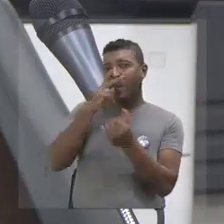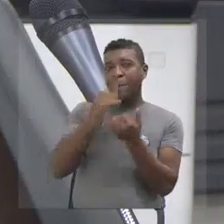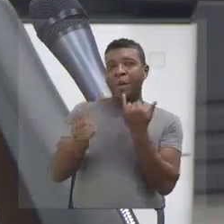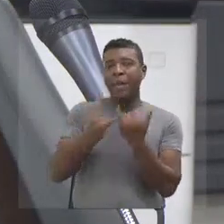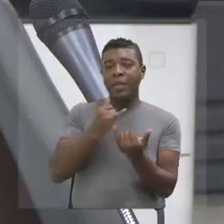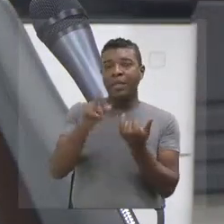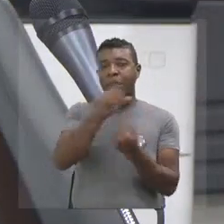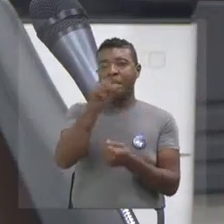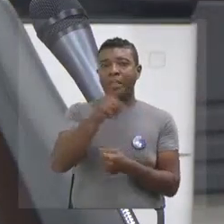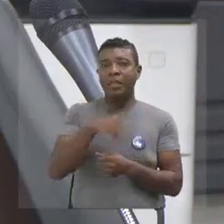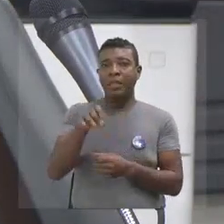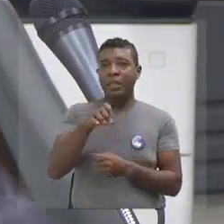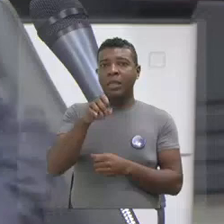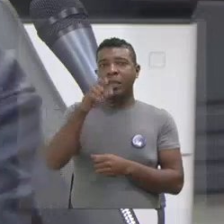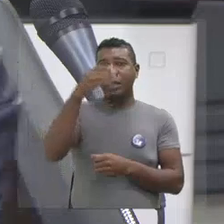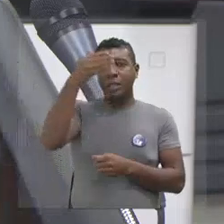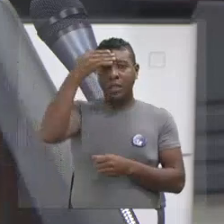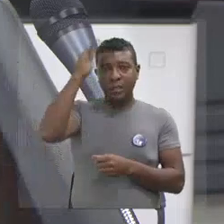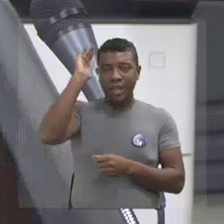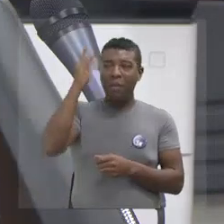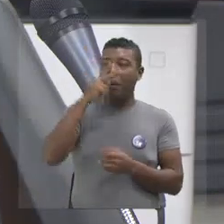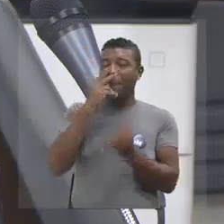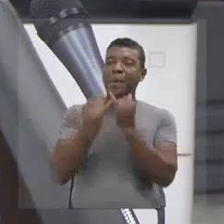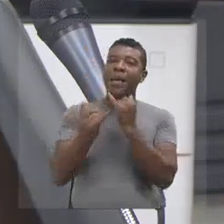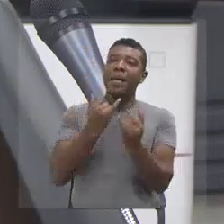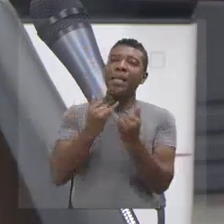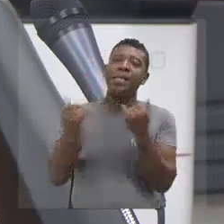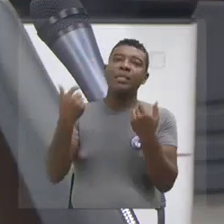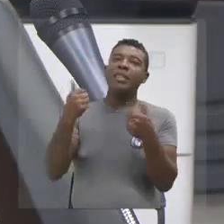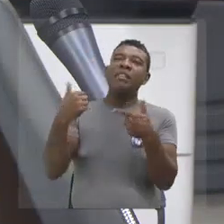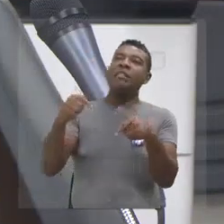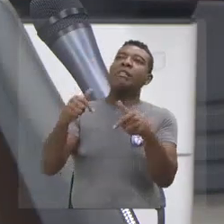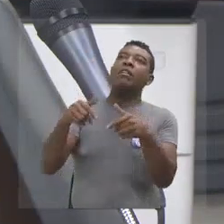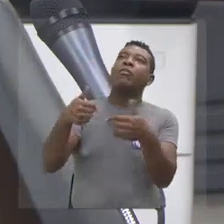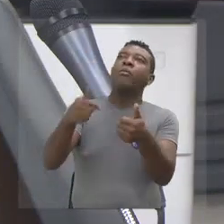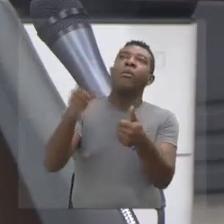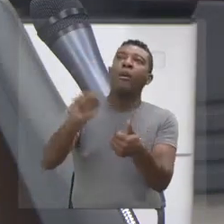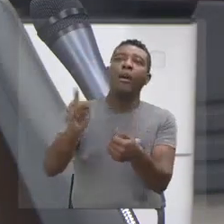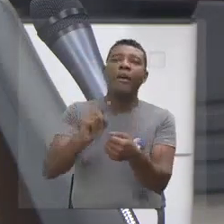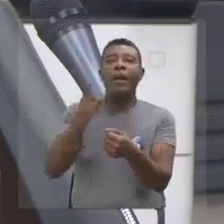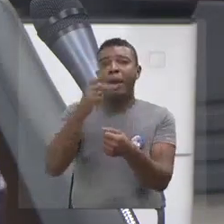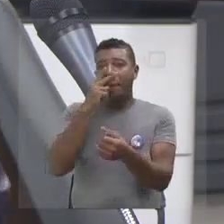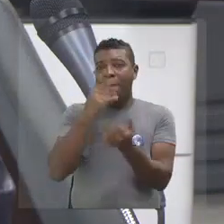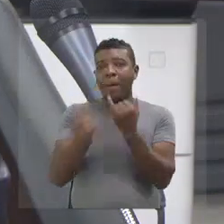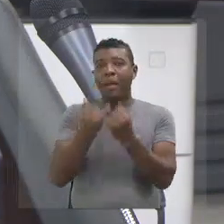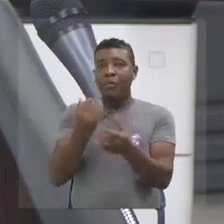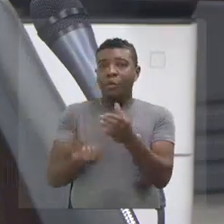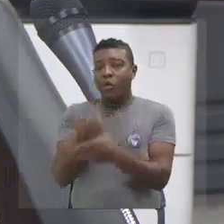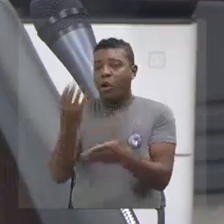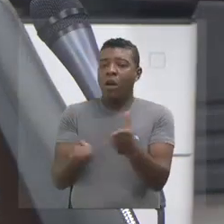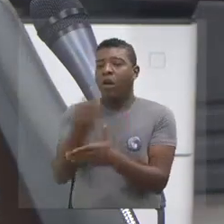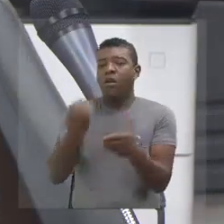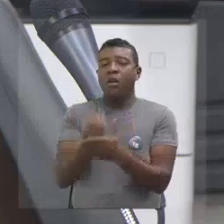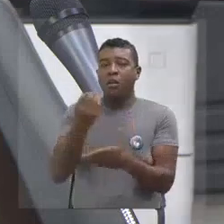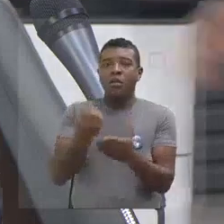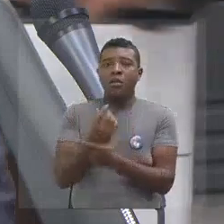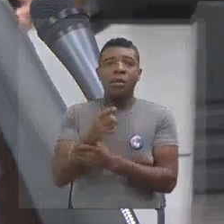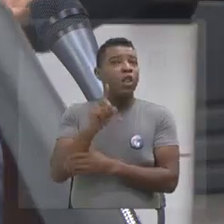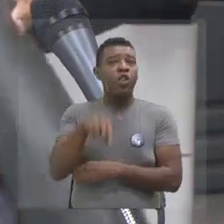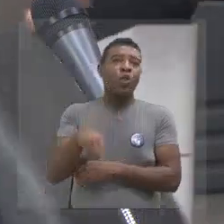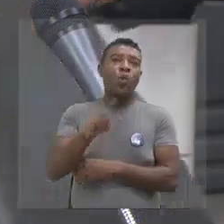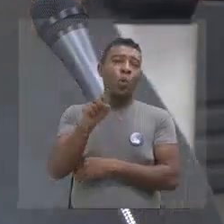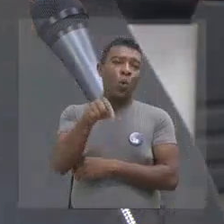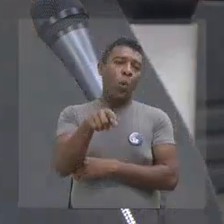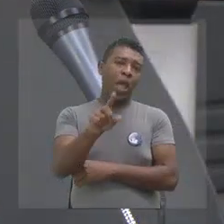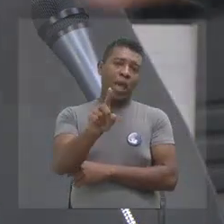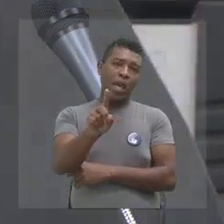Tem jogado com esse de qualquer forma e que importante é produzir produzir produzir e não é isso nós